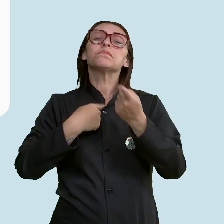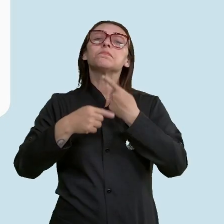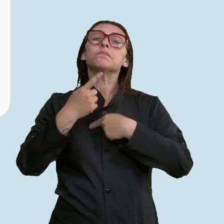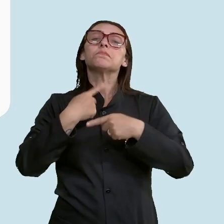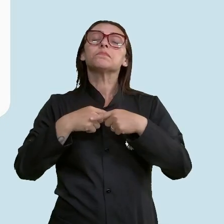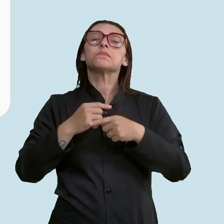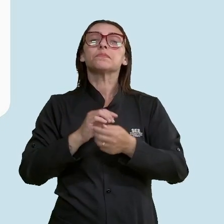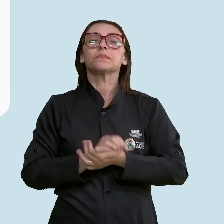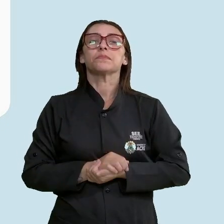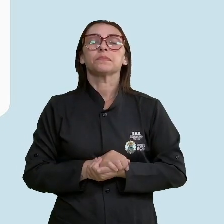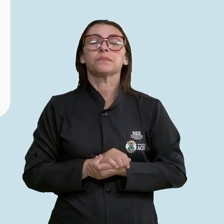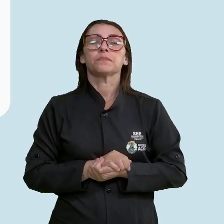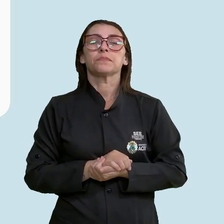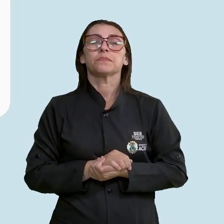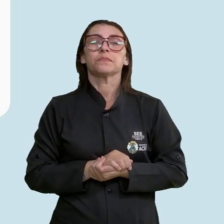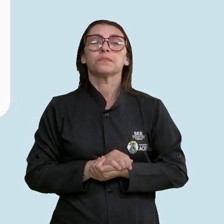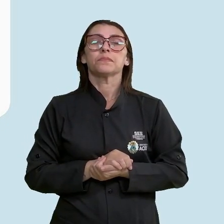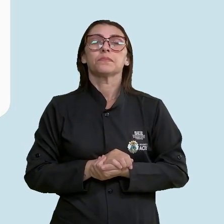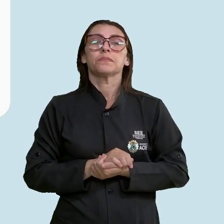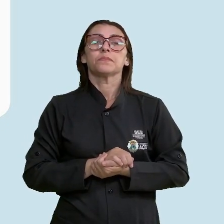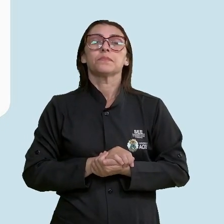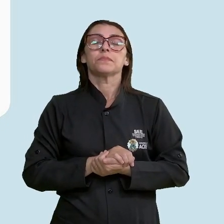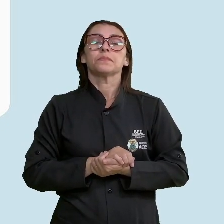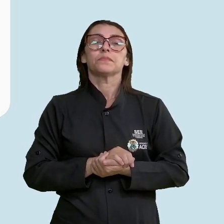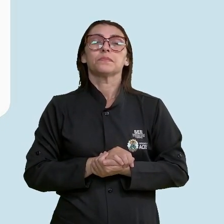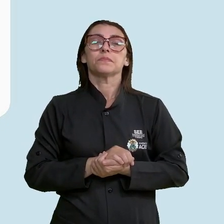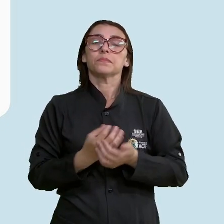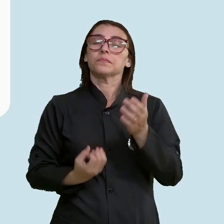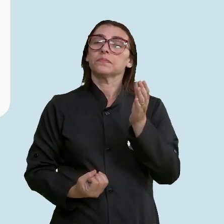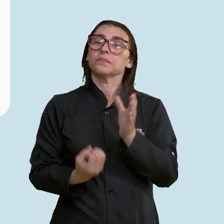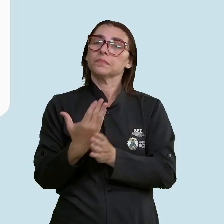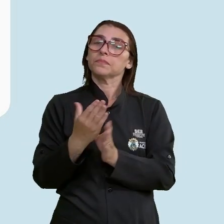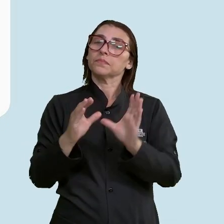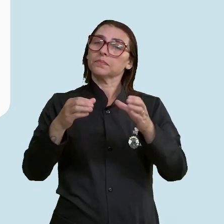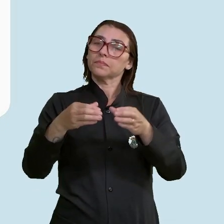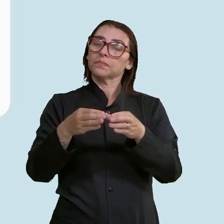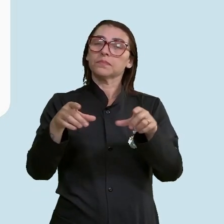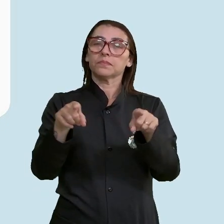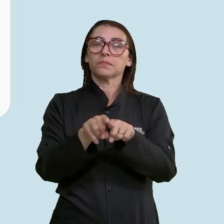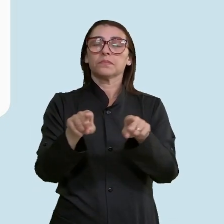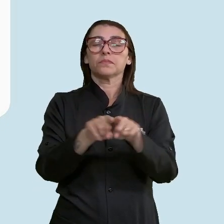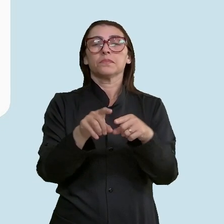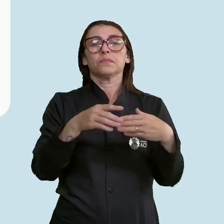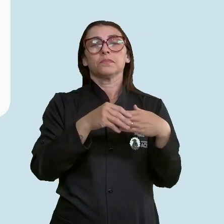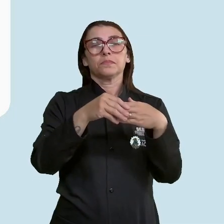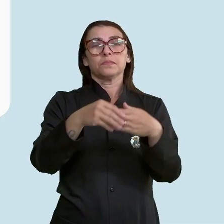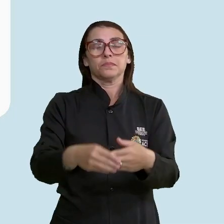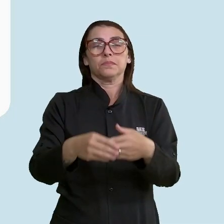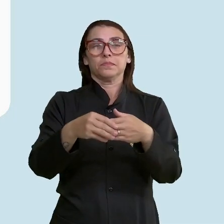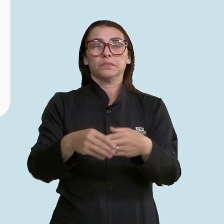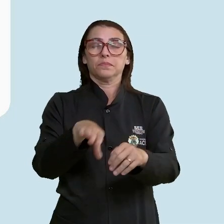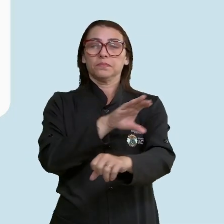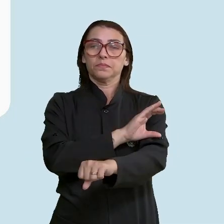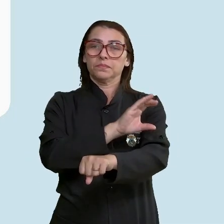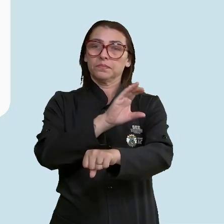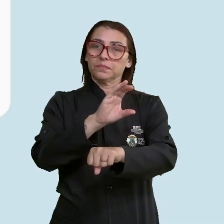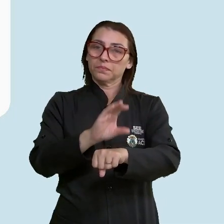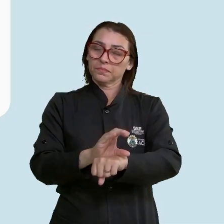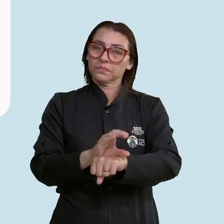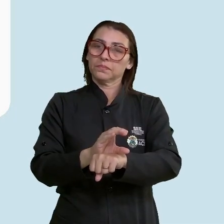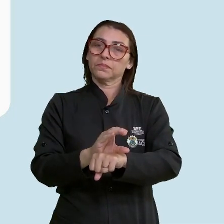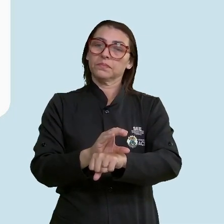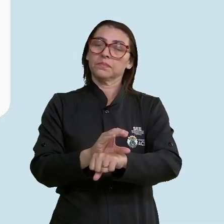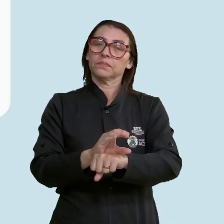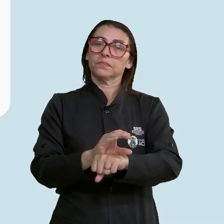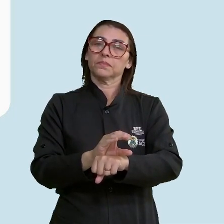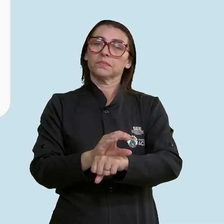público. A homogeneização, que é a produção em massa, que leva, né, com que a cultura ela seja